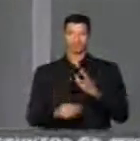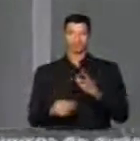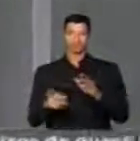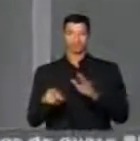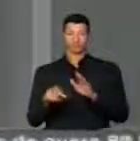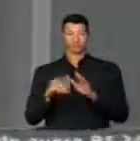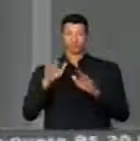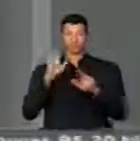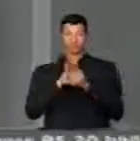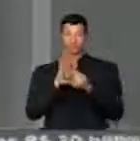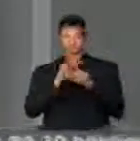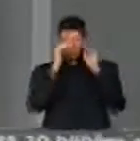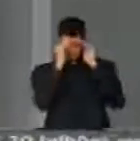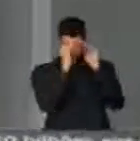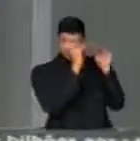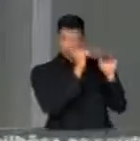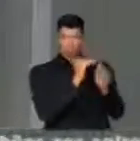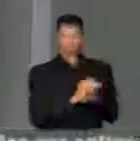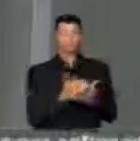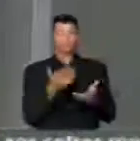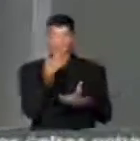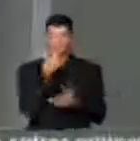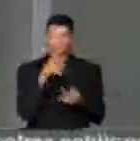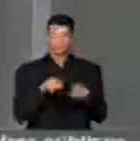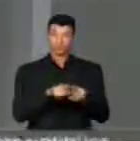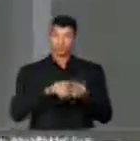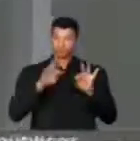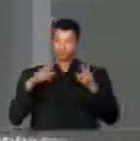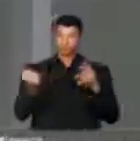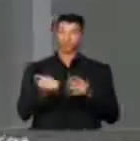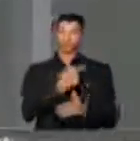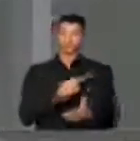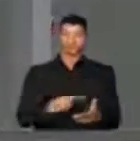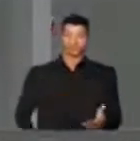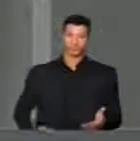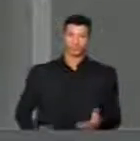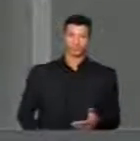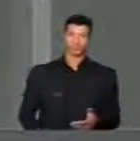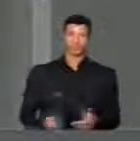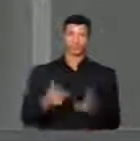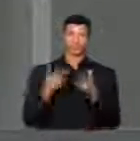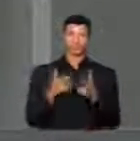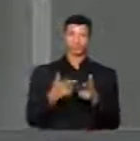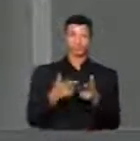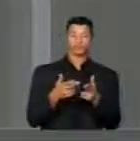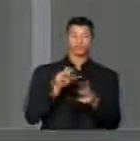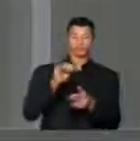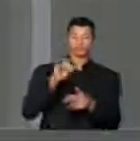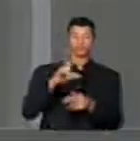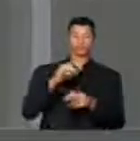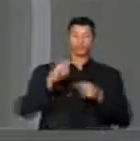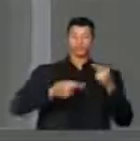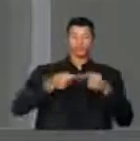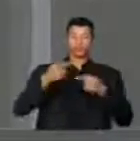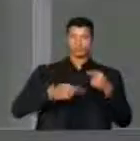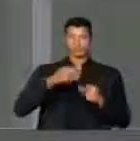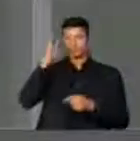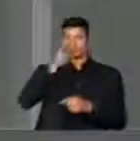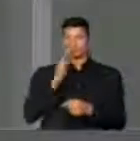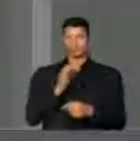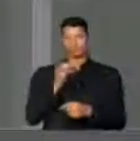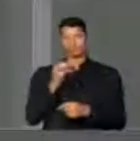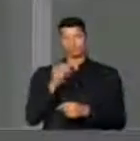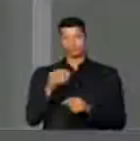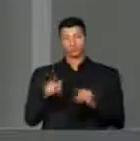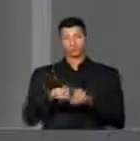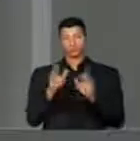da legalidade. Considerando tudo isso, senhor presidente, assim encontra-se a política brasileira. De um